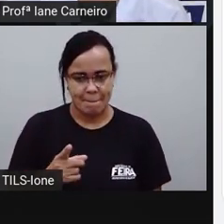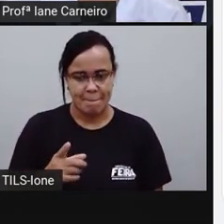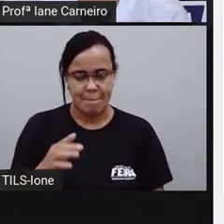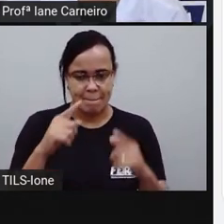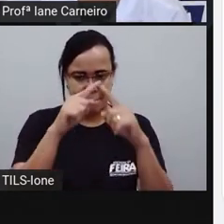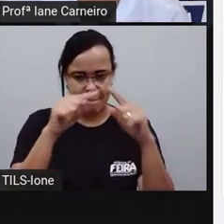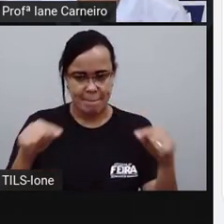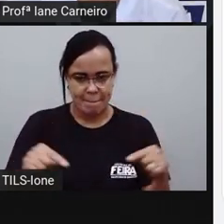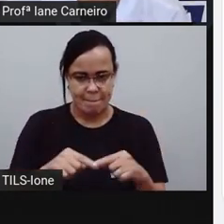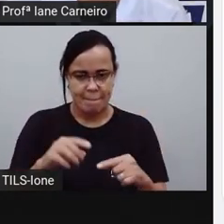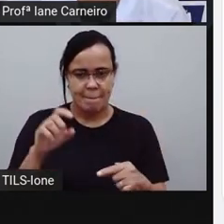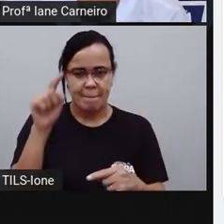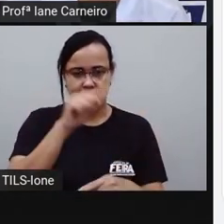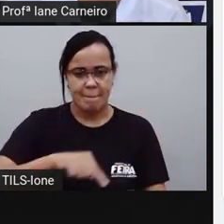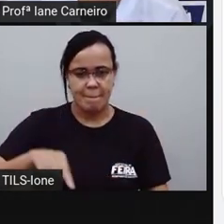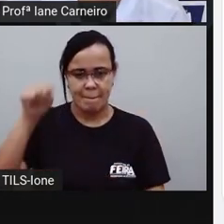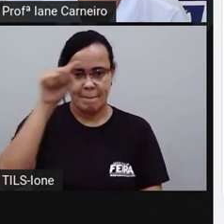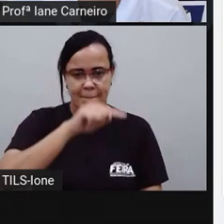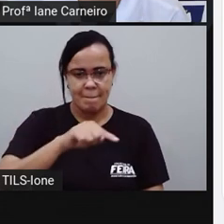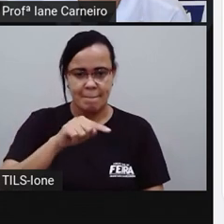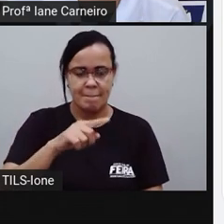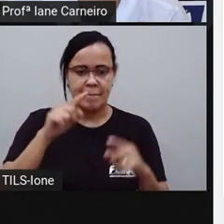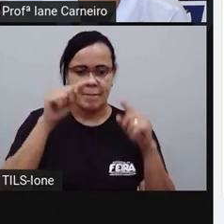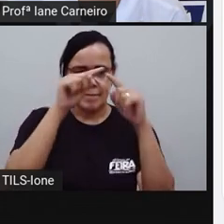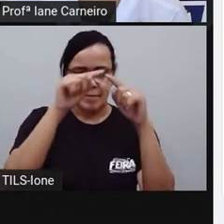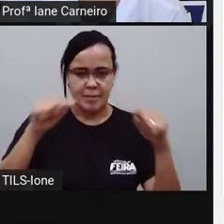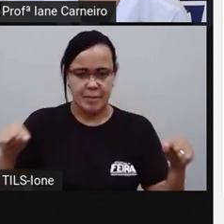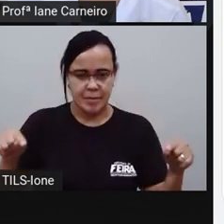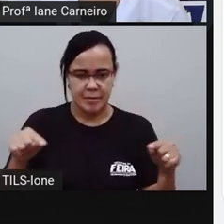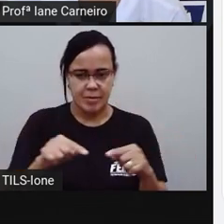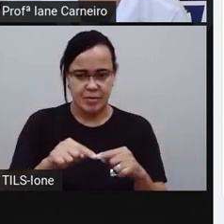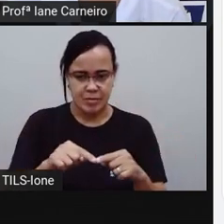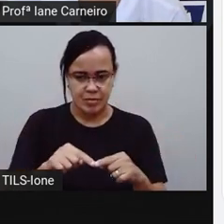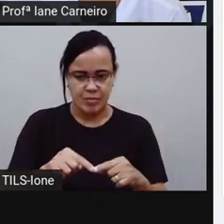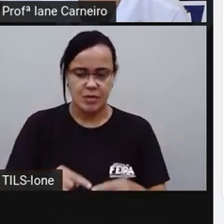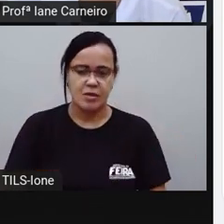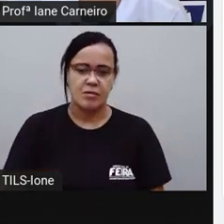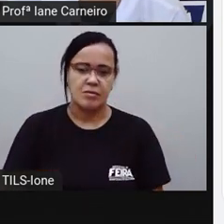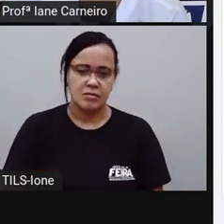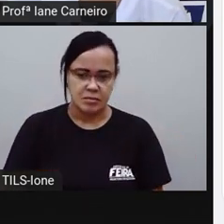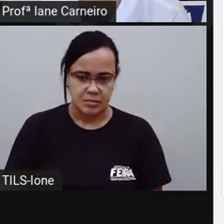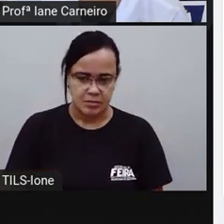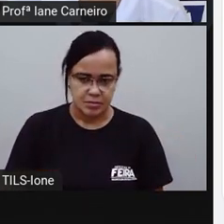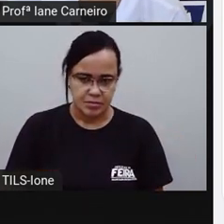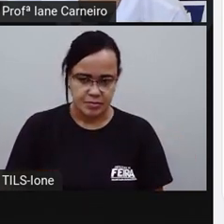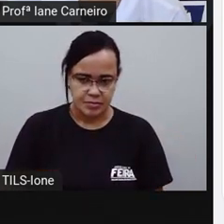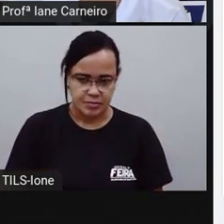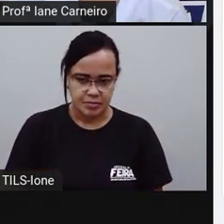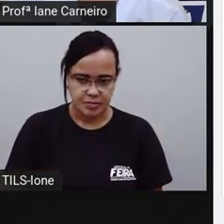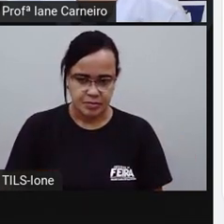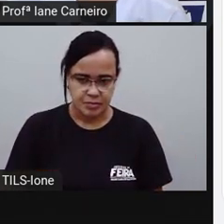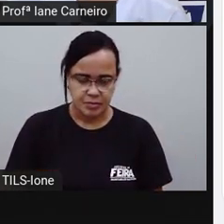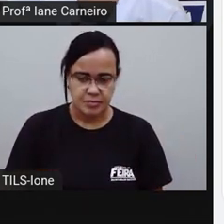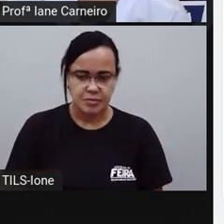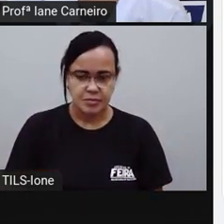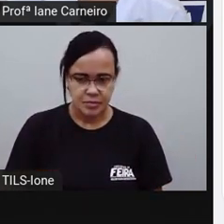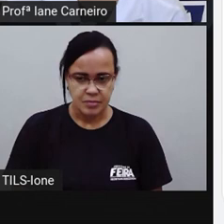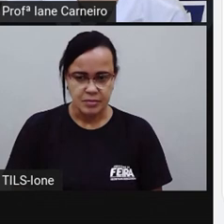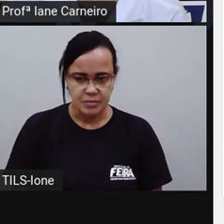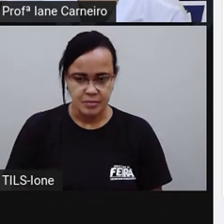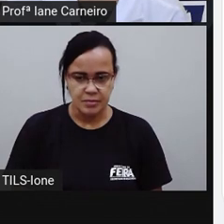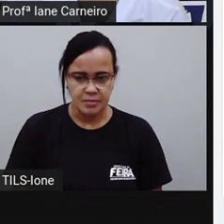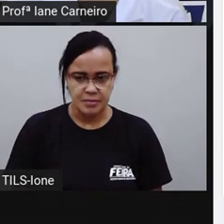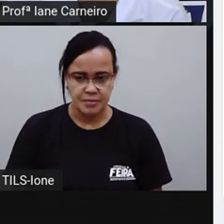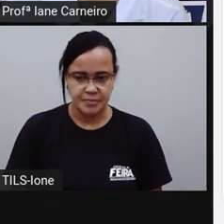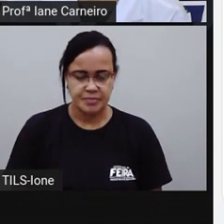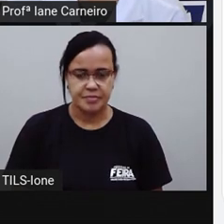triângulo, círculo e agora vai ser o quê? O triângulo de novo, né? Ó, triângulo de novo. Depois